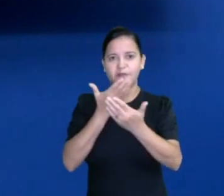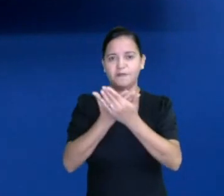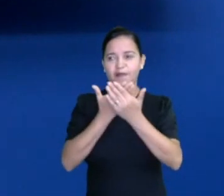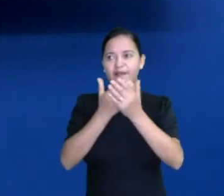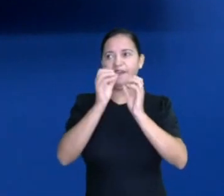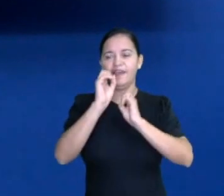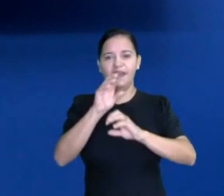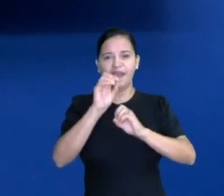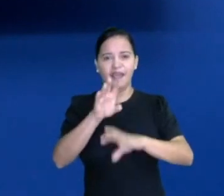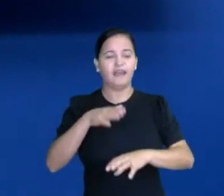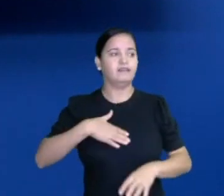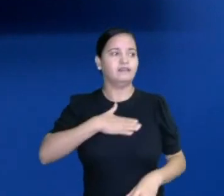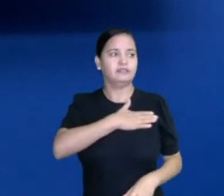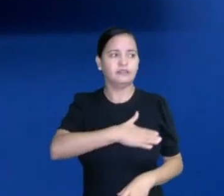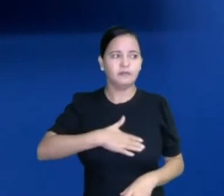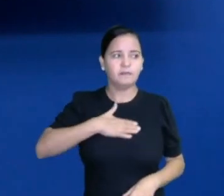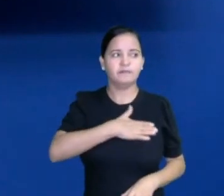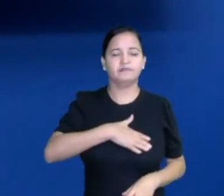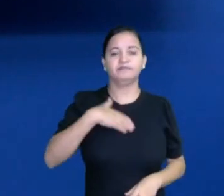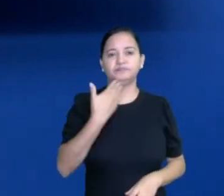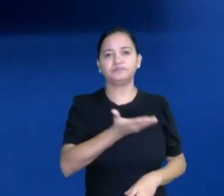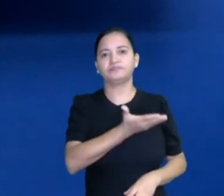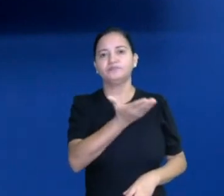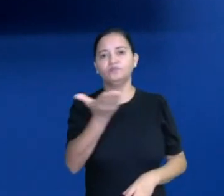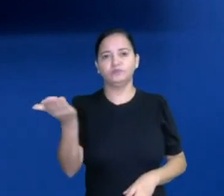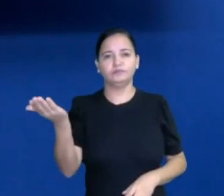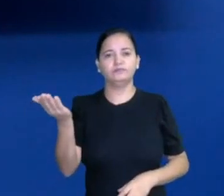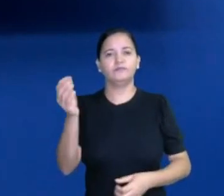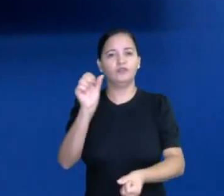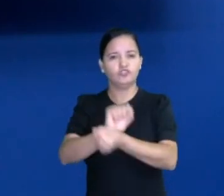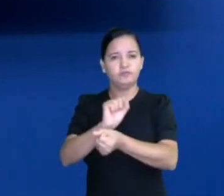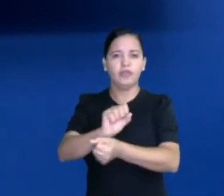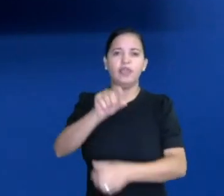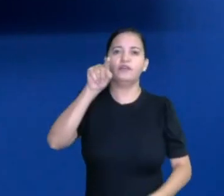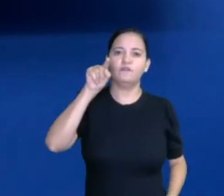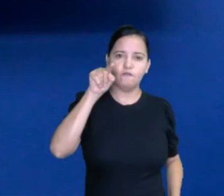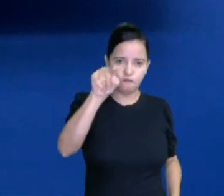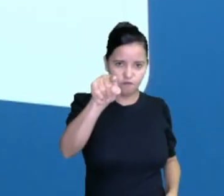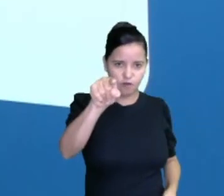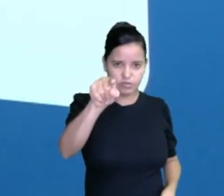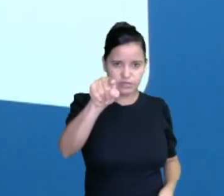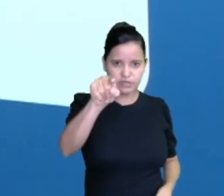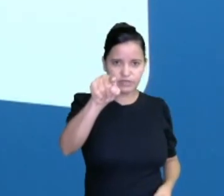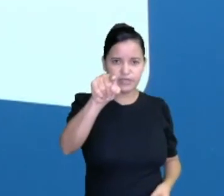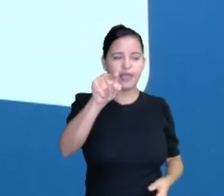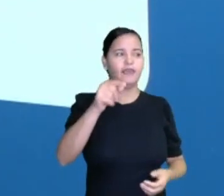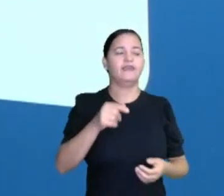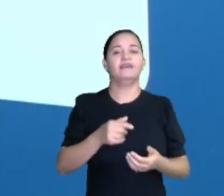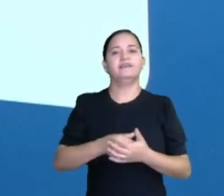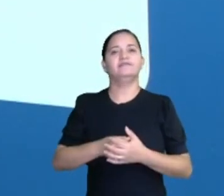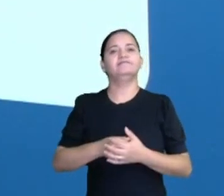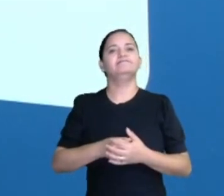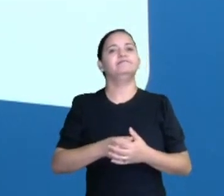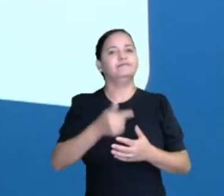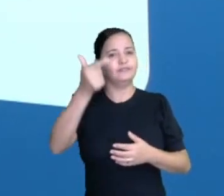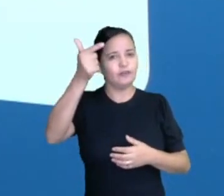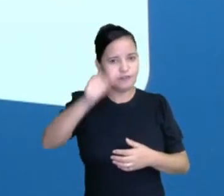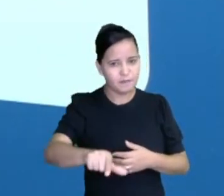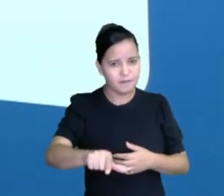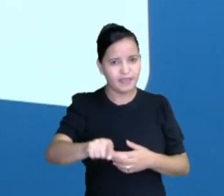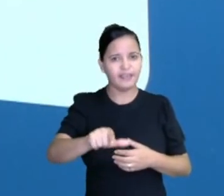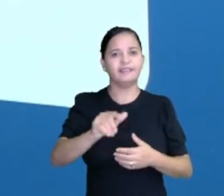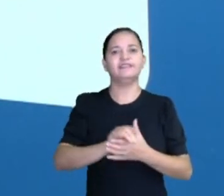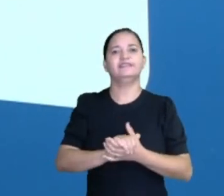aula. É sempre um prazer estar aqui com vocês. E eu espero vocês no próximo momento para que a gente